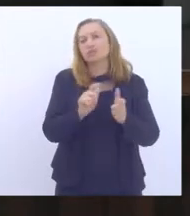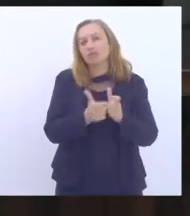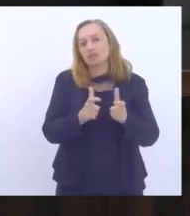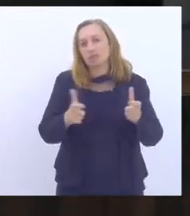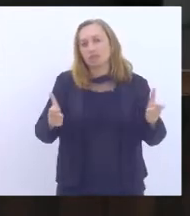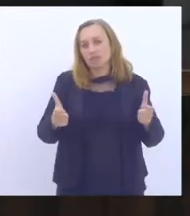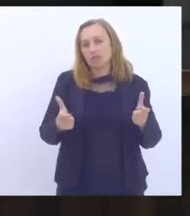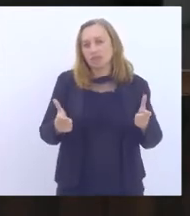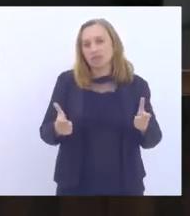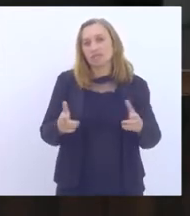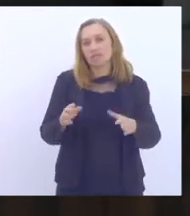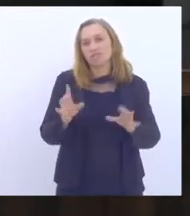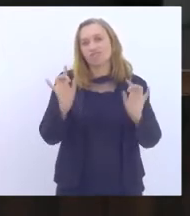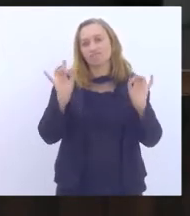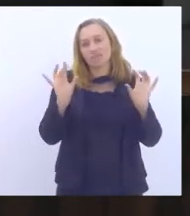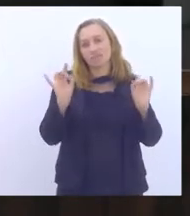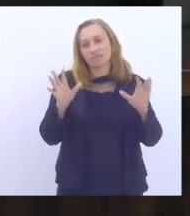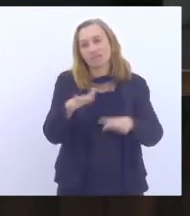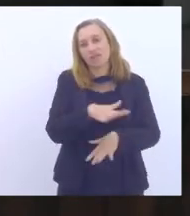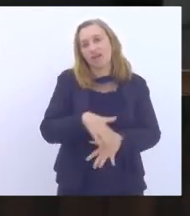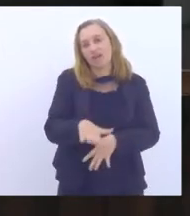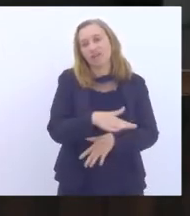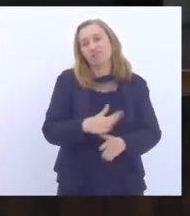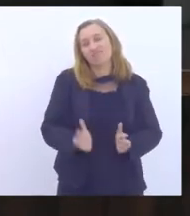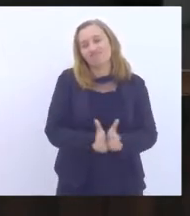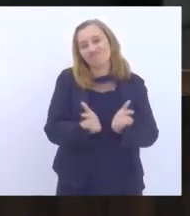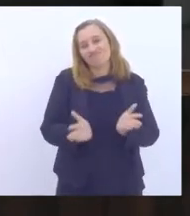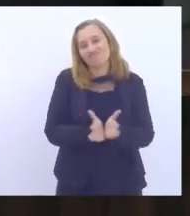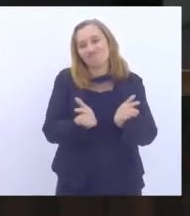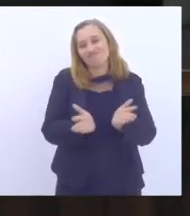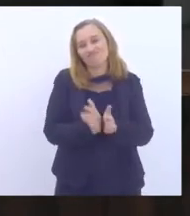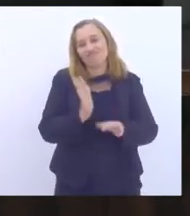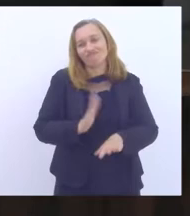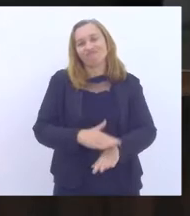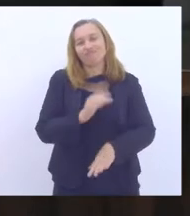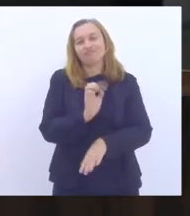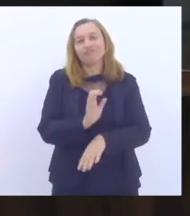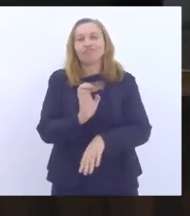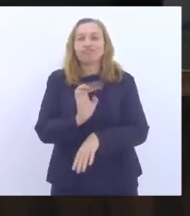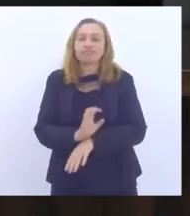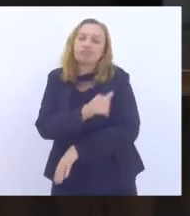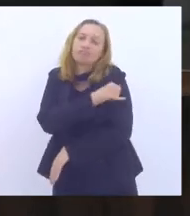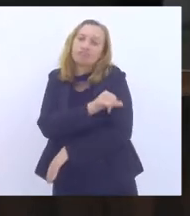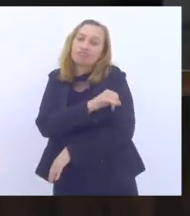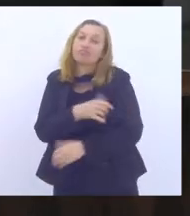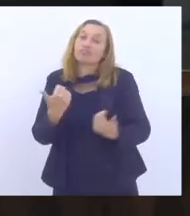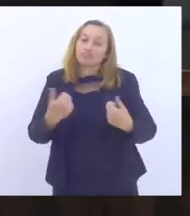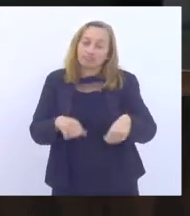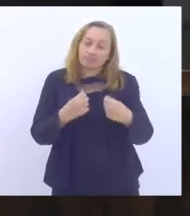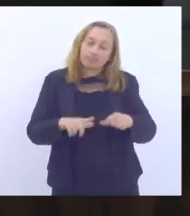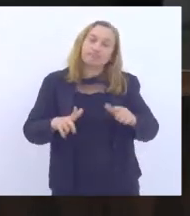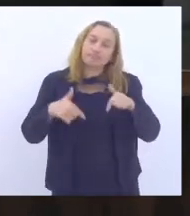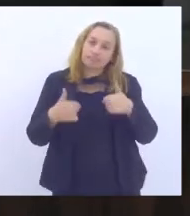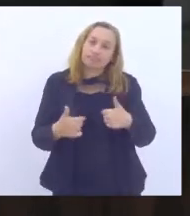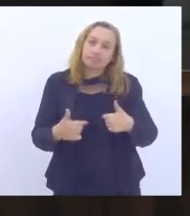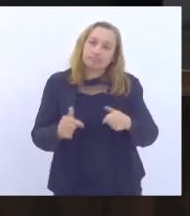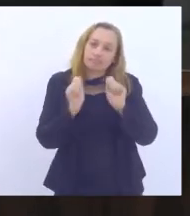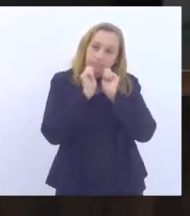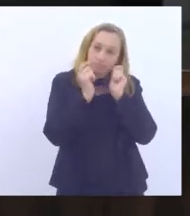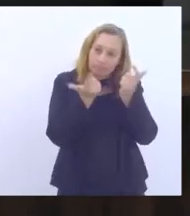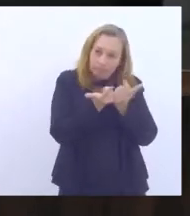alastrando especial em áreas e é mais pobres do Estado do Rio de Janeiro onde precisa fazer algo e